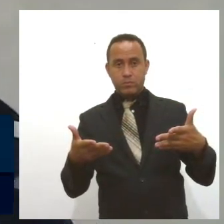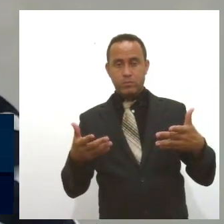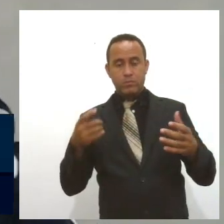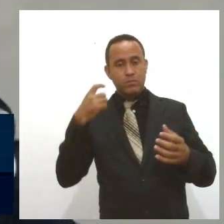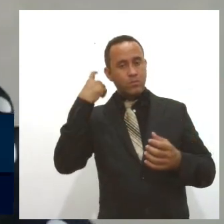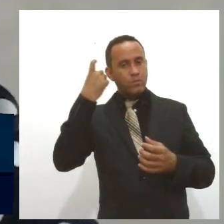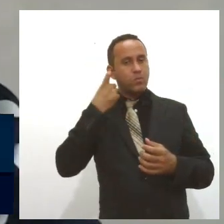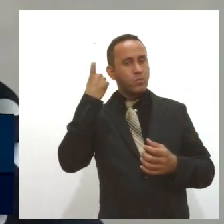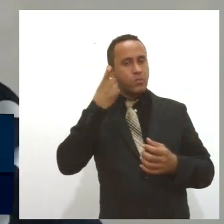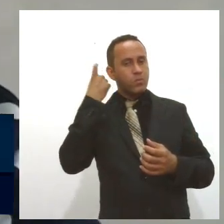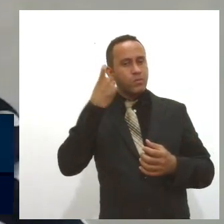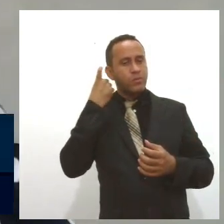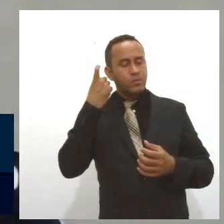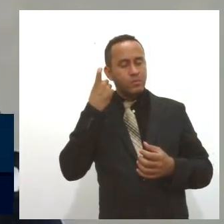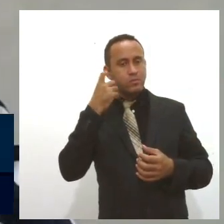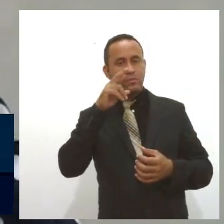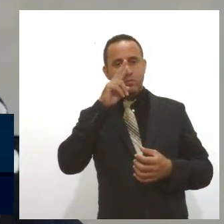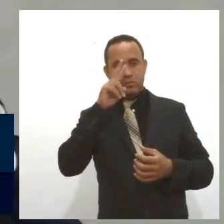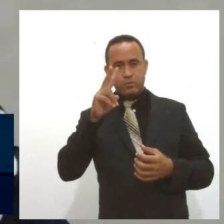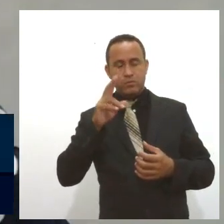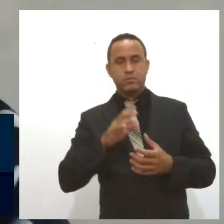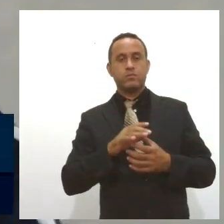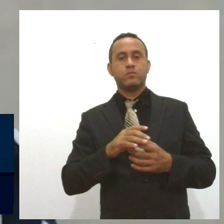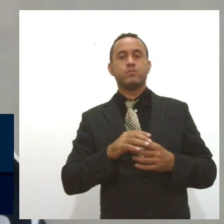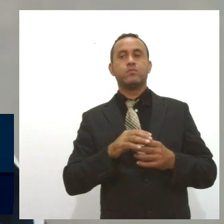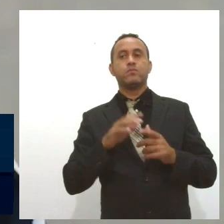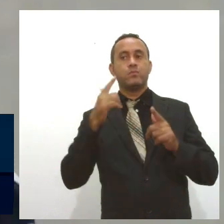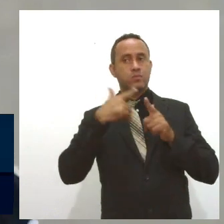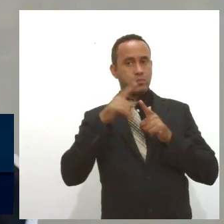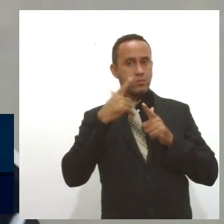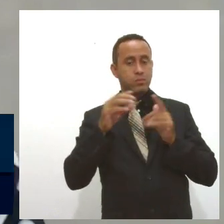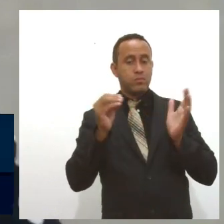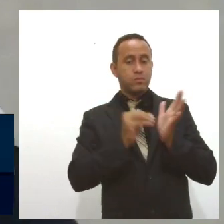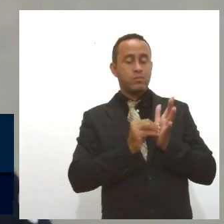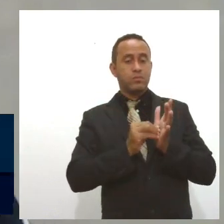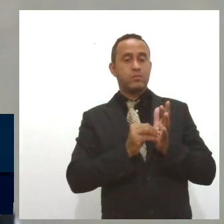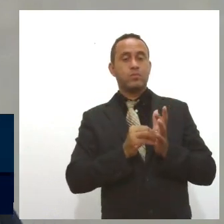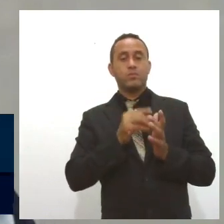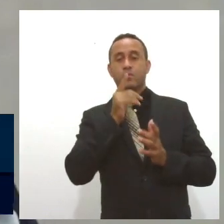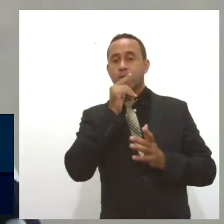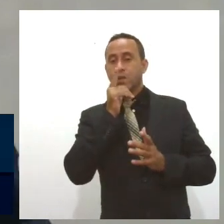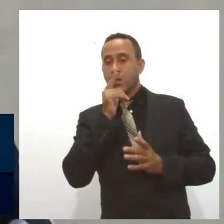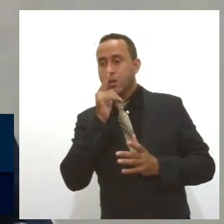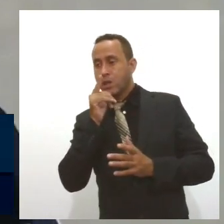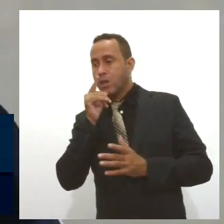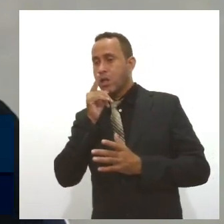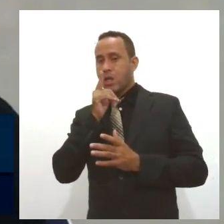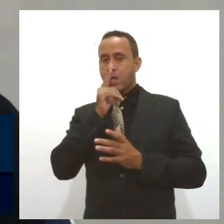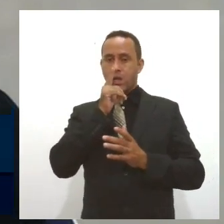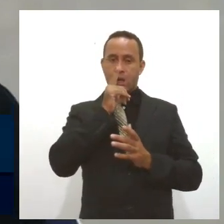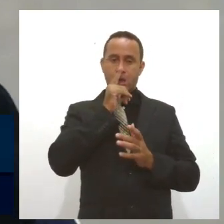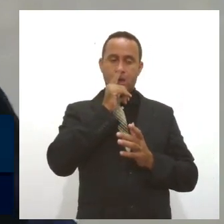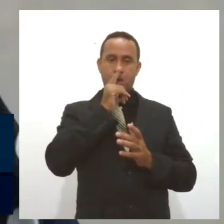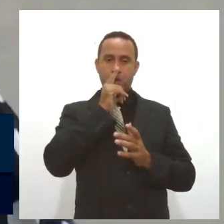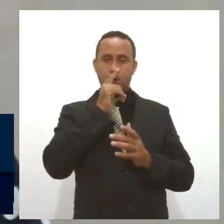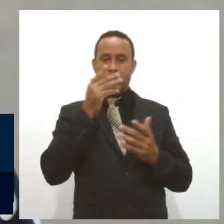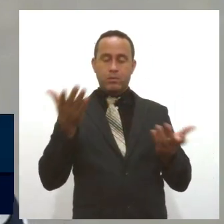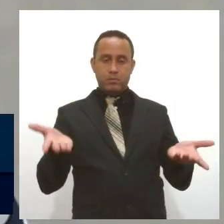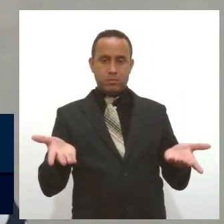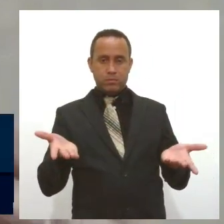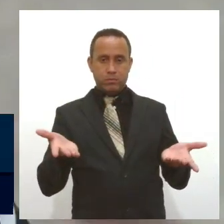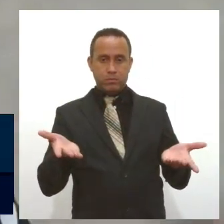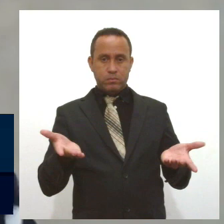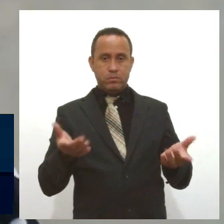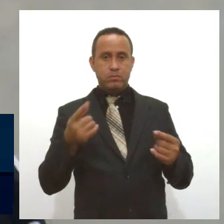uma preocupação muito grande com essa situação dos nossos perímetros irrigados, porque